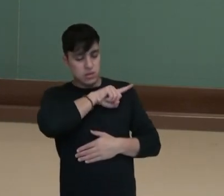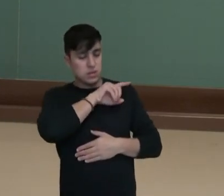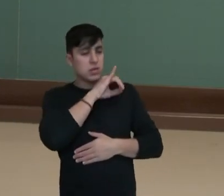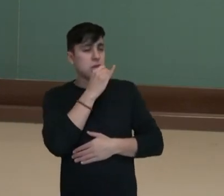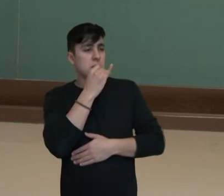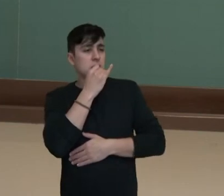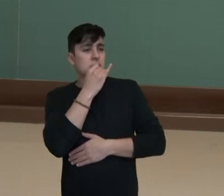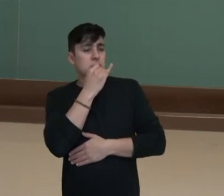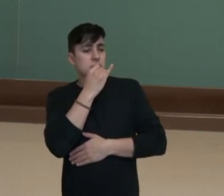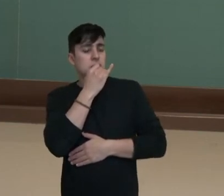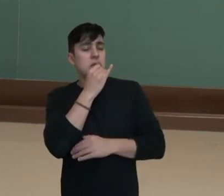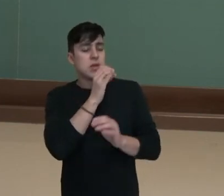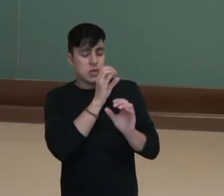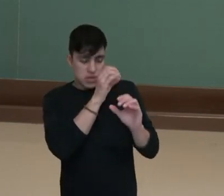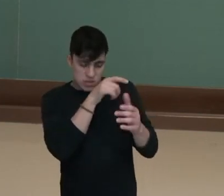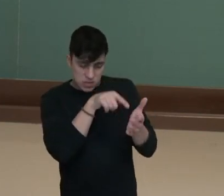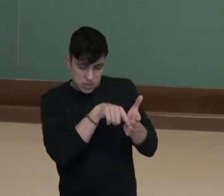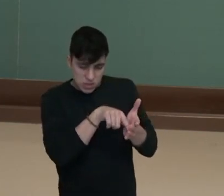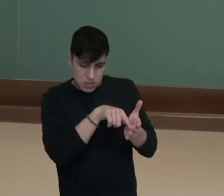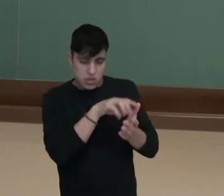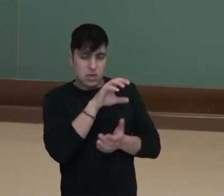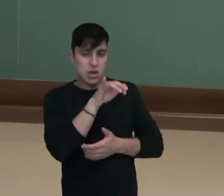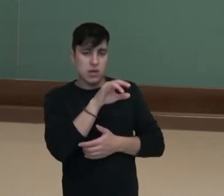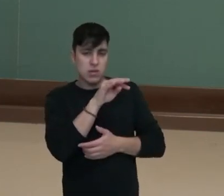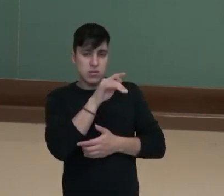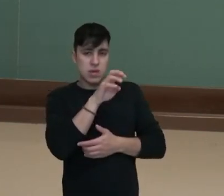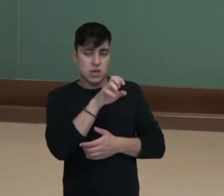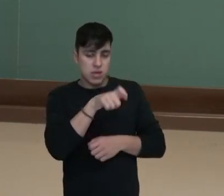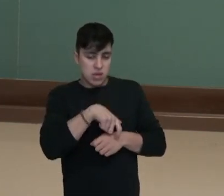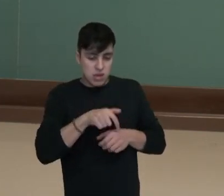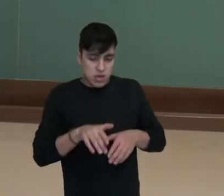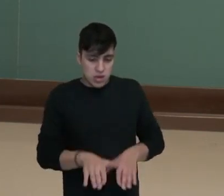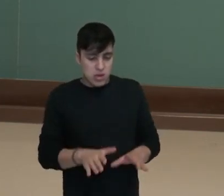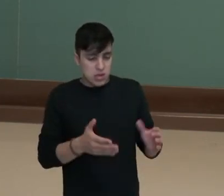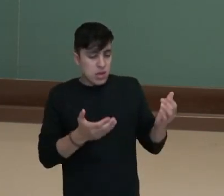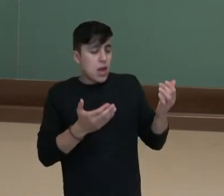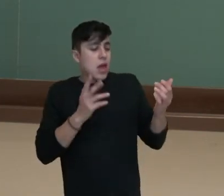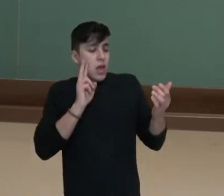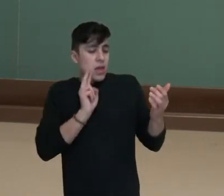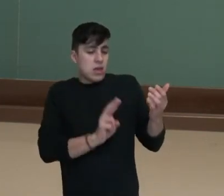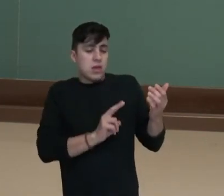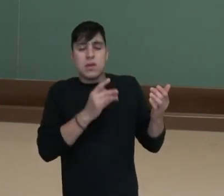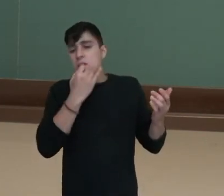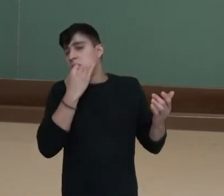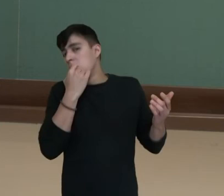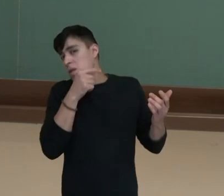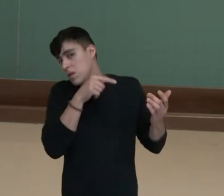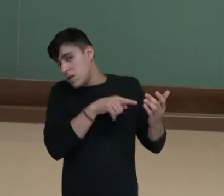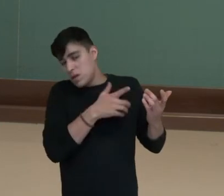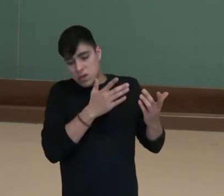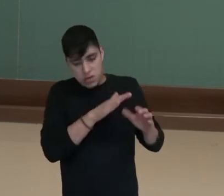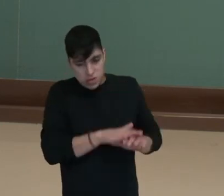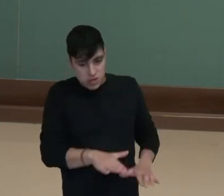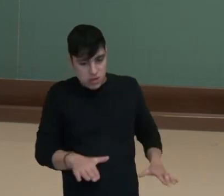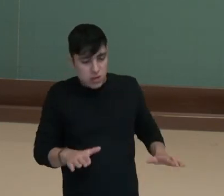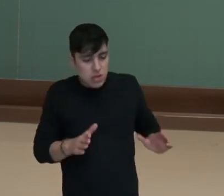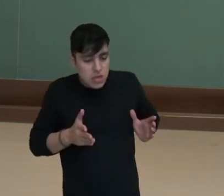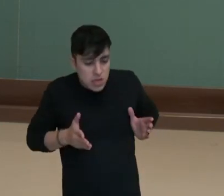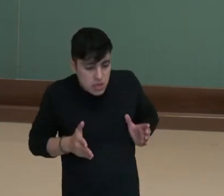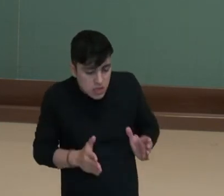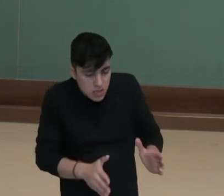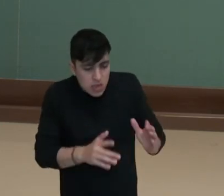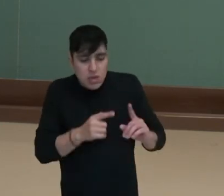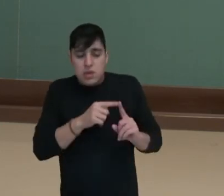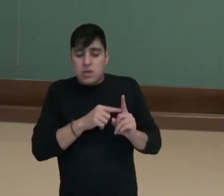de cariotipagem, um exame genético, logo no nascimento, e a gente percebesse, por exemplo, que essa criança nasceu